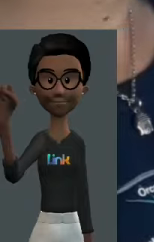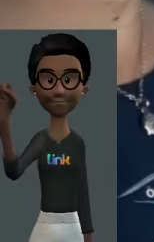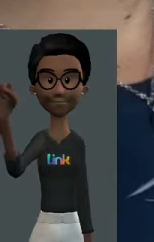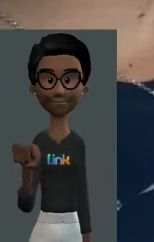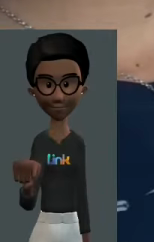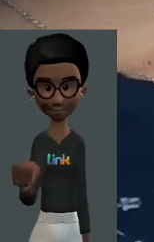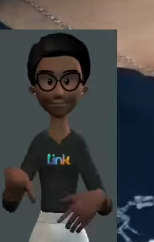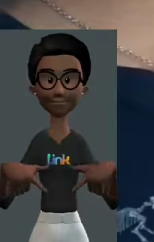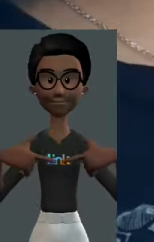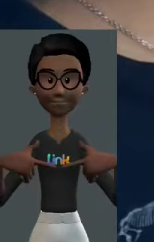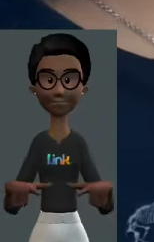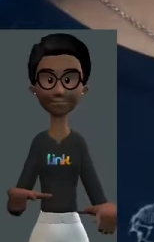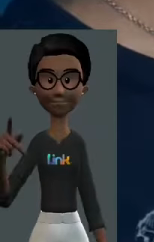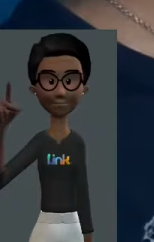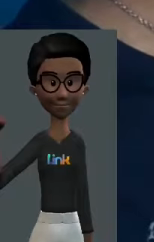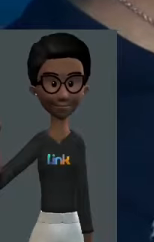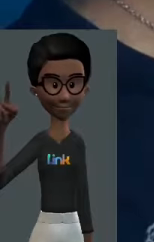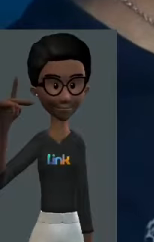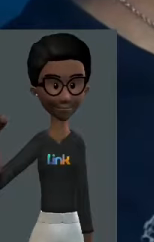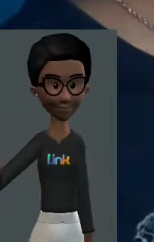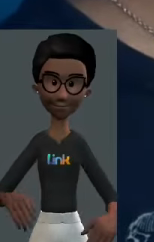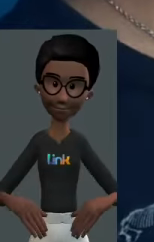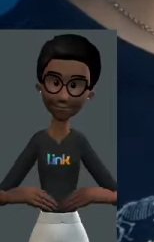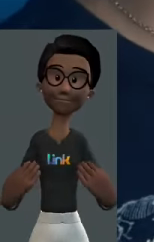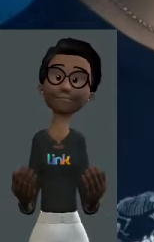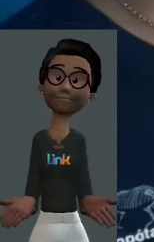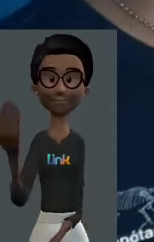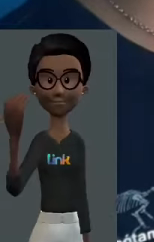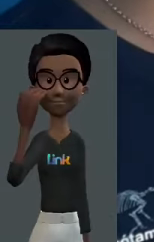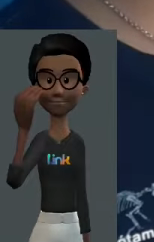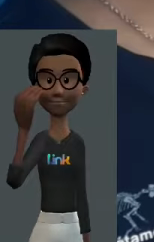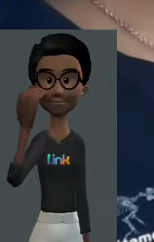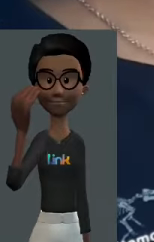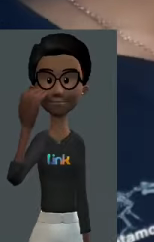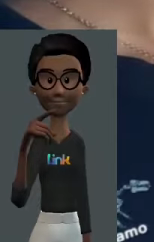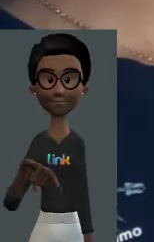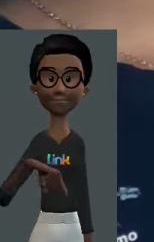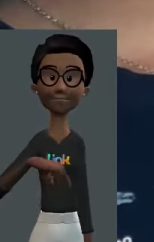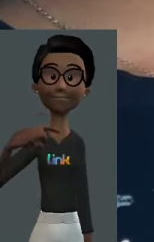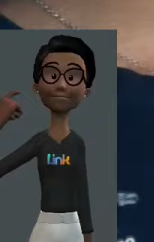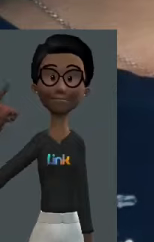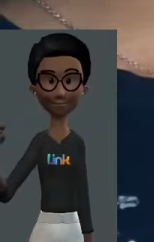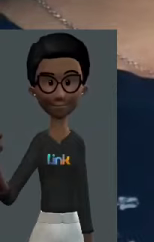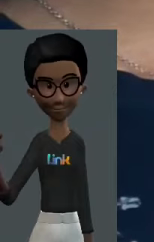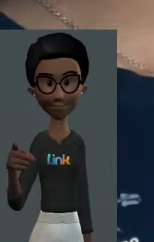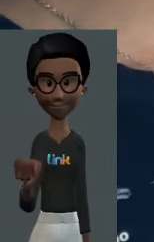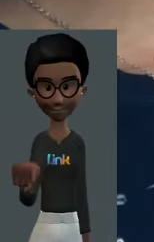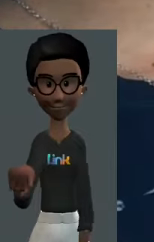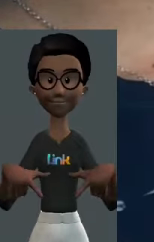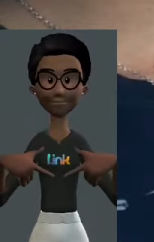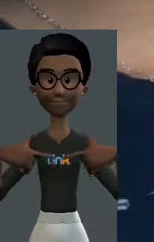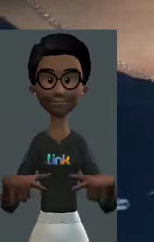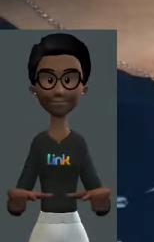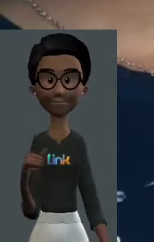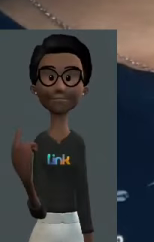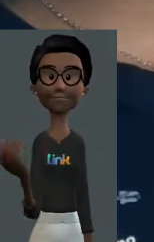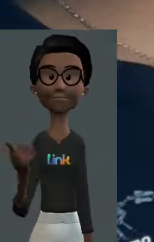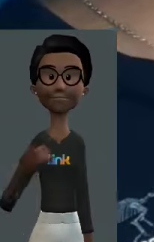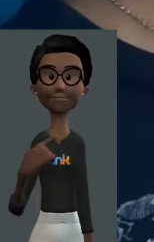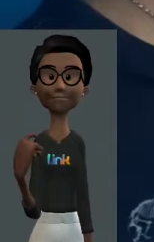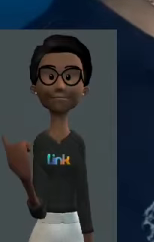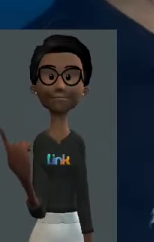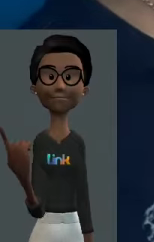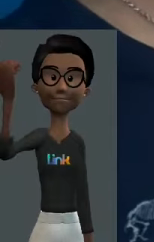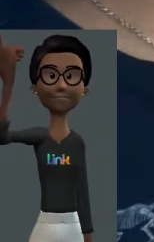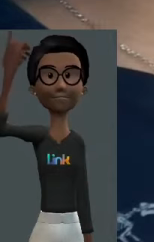Para ele, a alma pertence ao mundo das ideias, que é permanente, perfeito e imaterial. Já